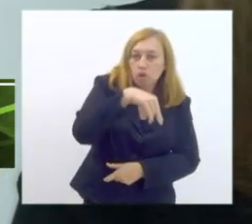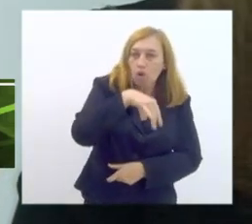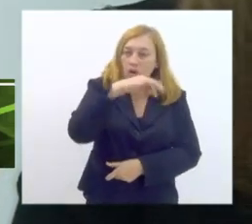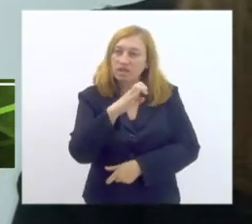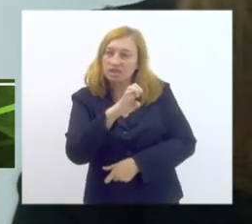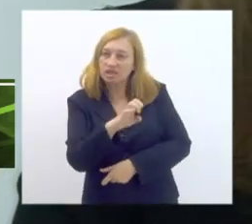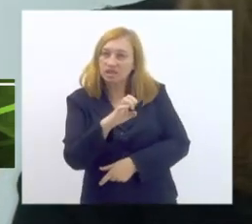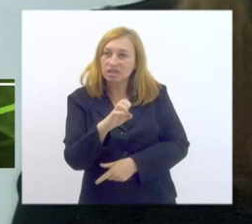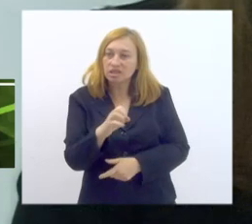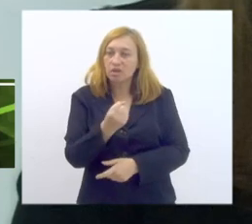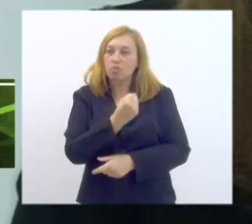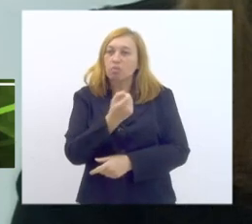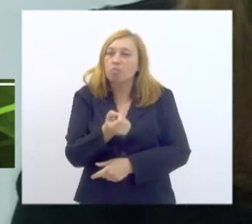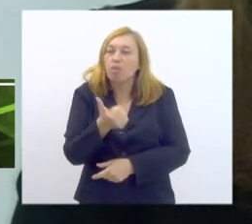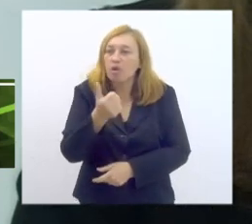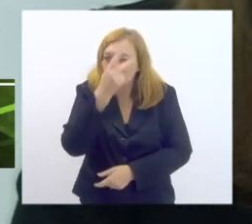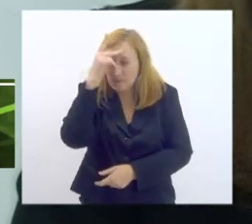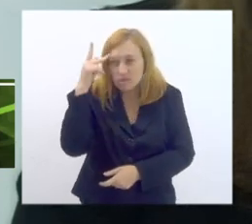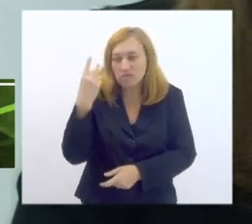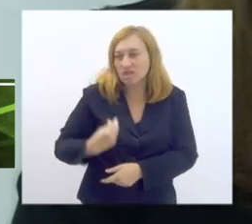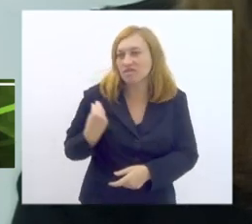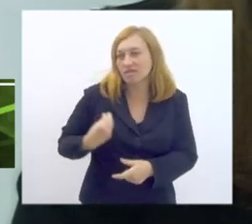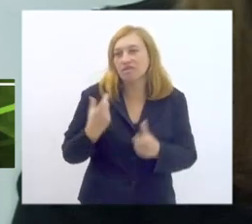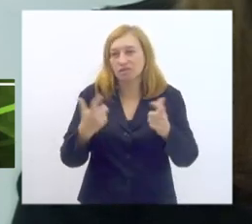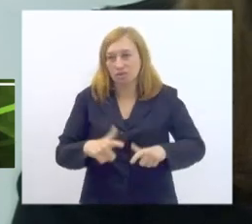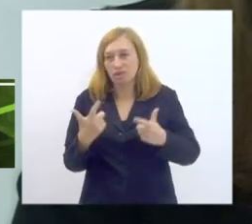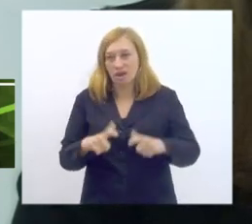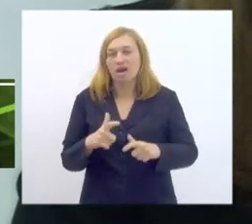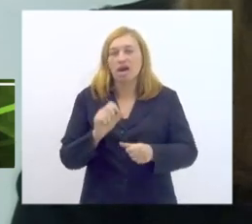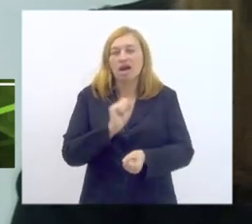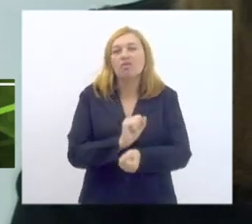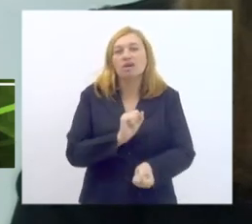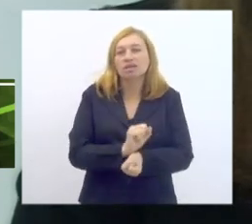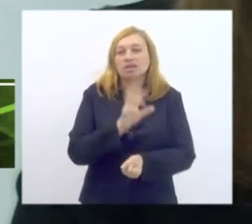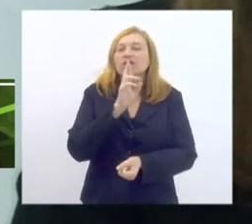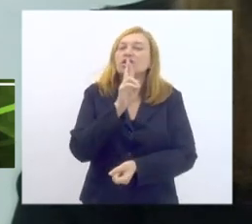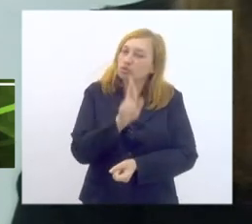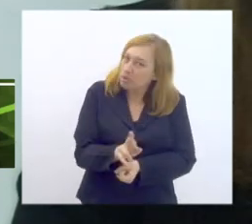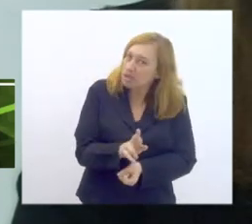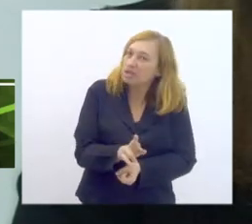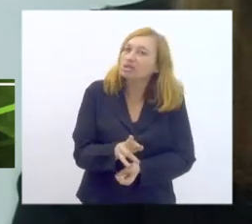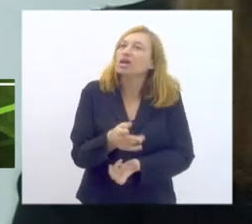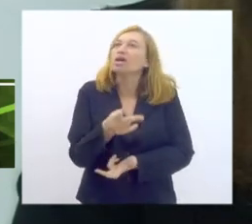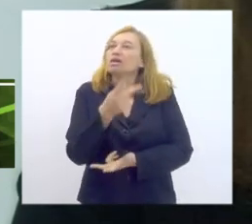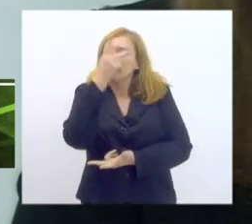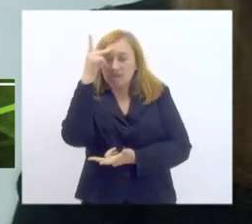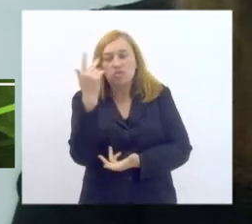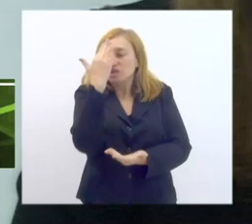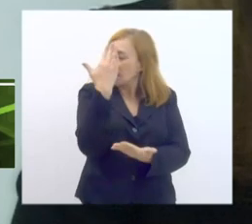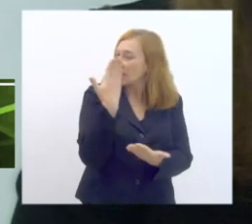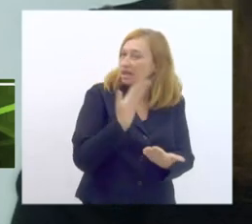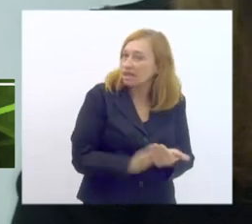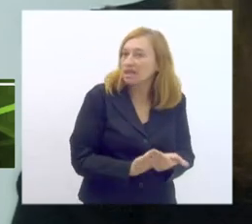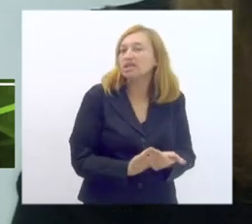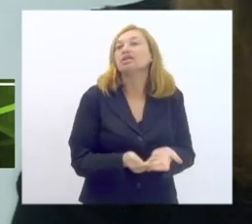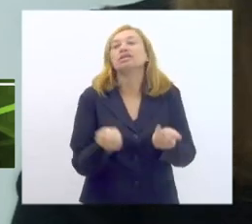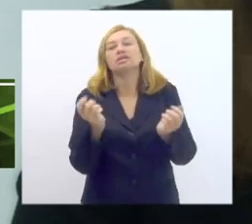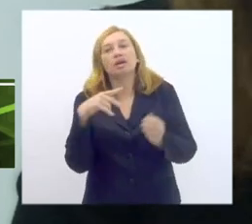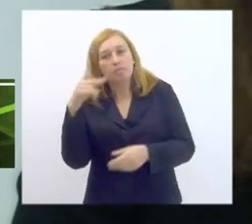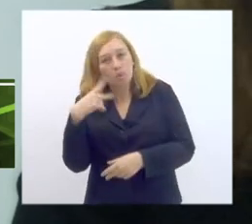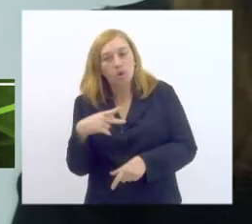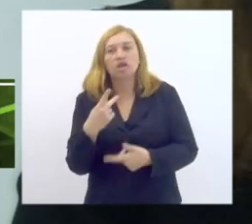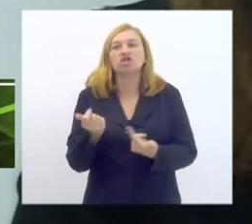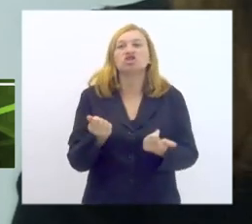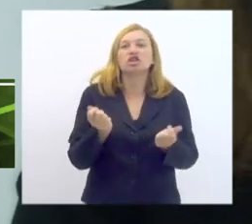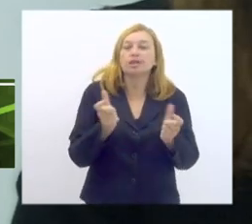um número grande de eleitores, mas tem pessoas esperando a resposta, tem pessoas que acreditam nessa política, na